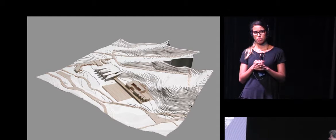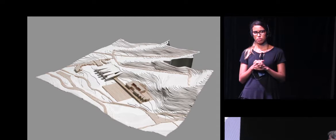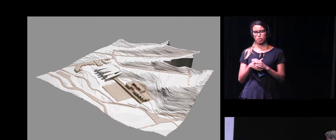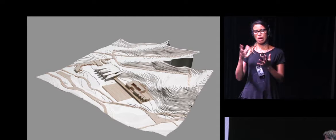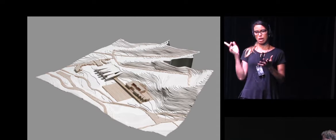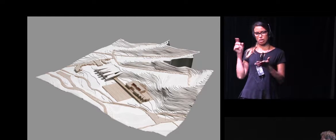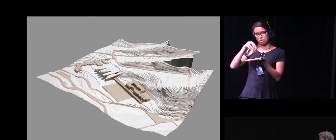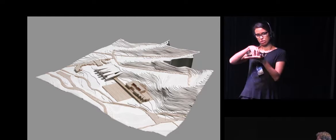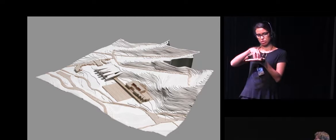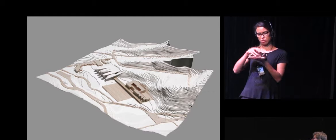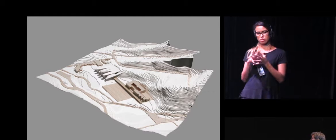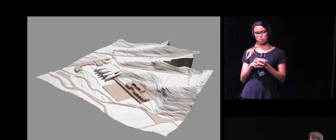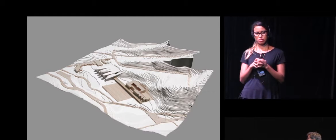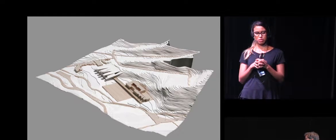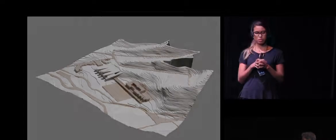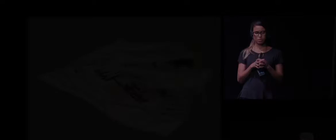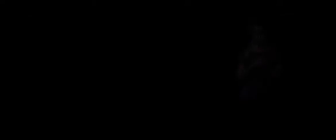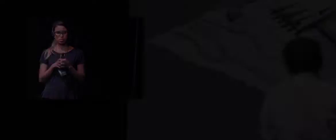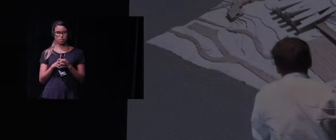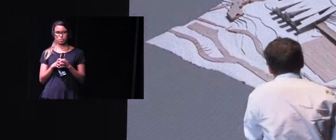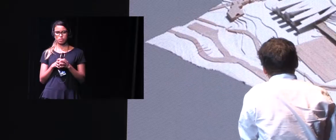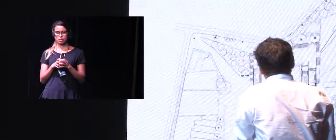perpendiculares a esse central.